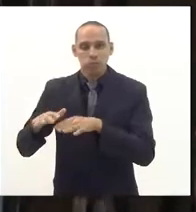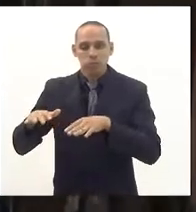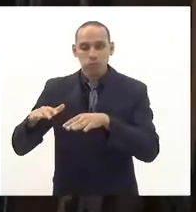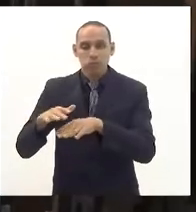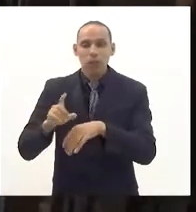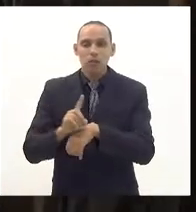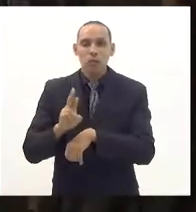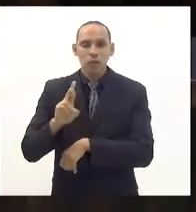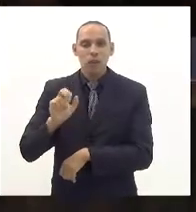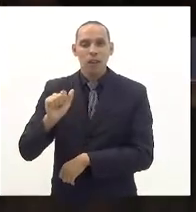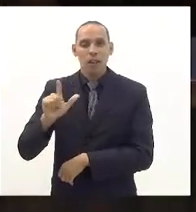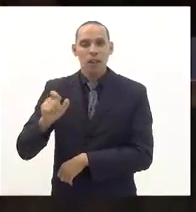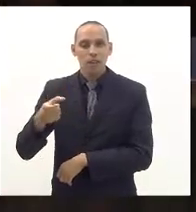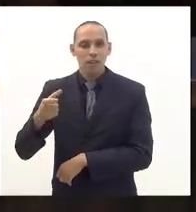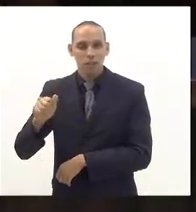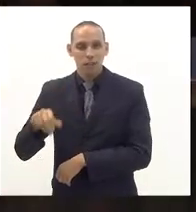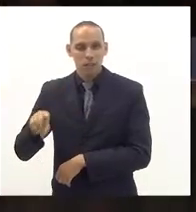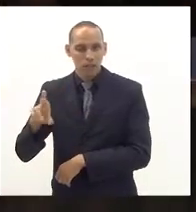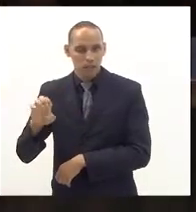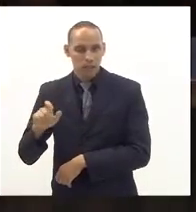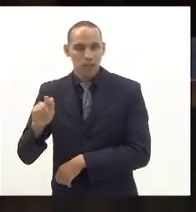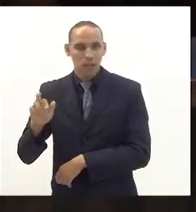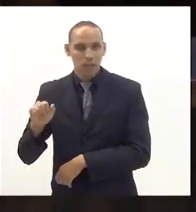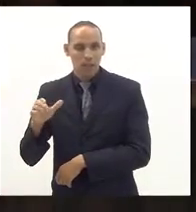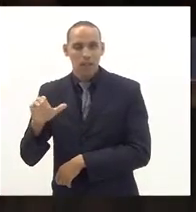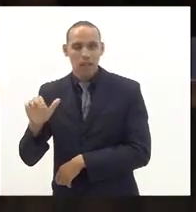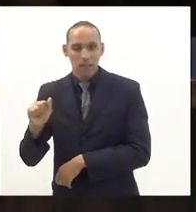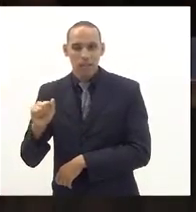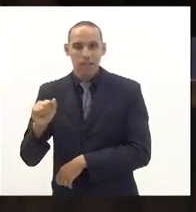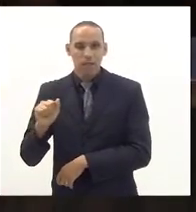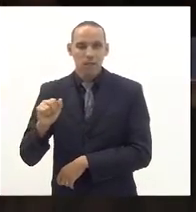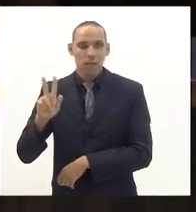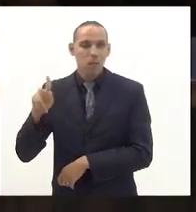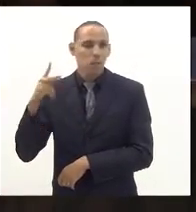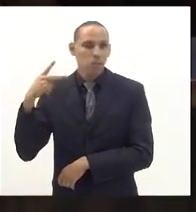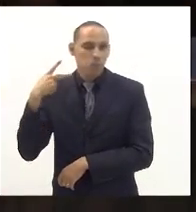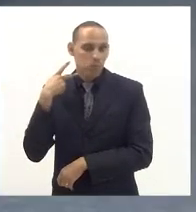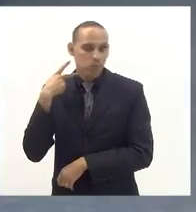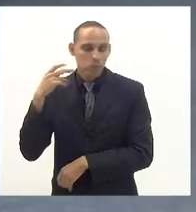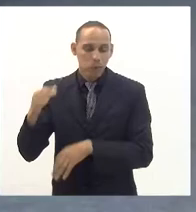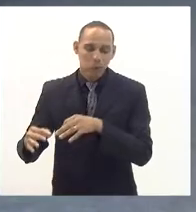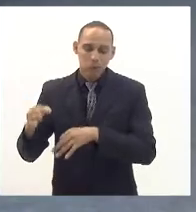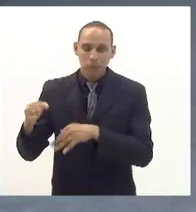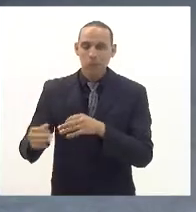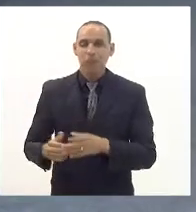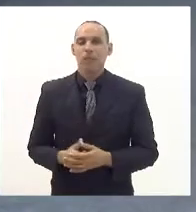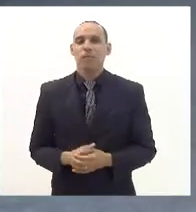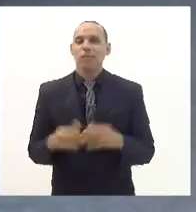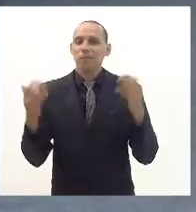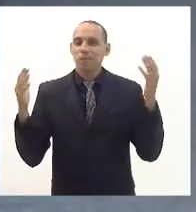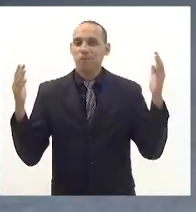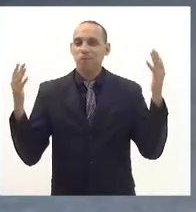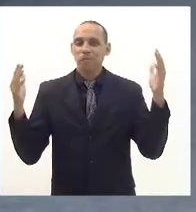o Dr Alexandre Murilo graça pro Mossoró promotor de justiça